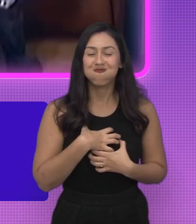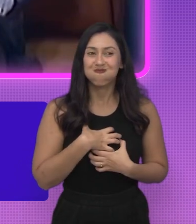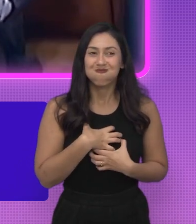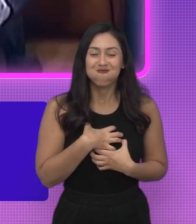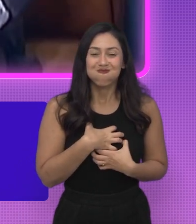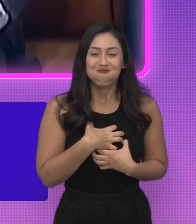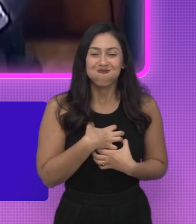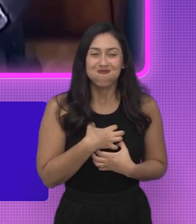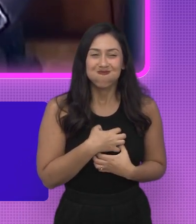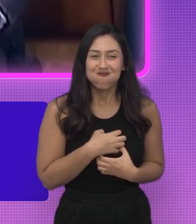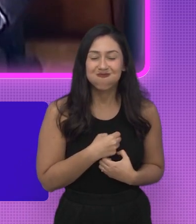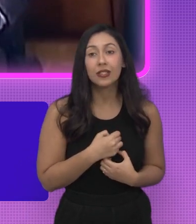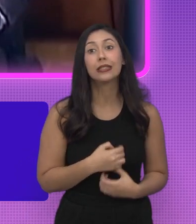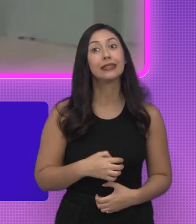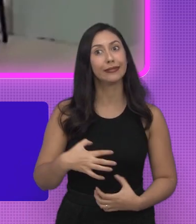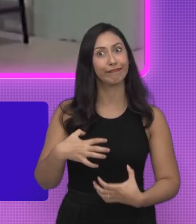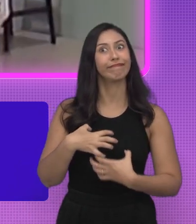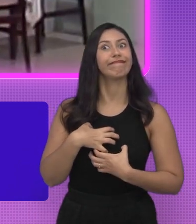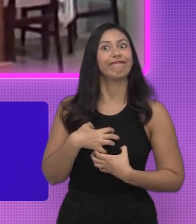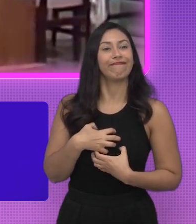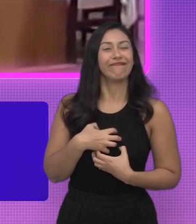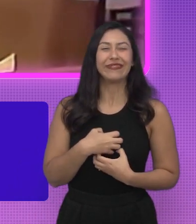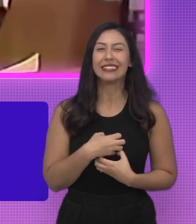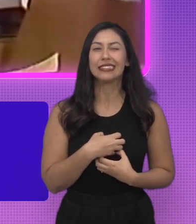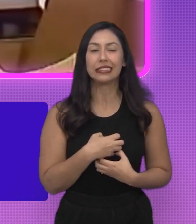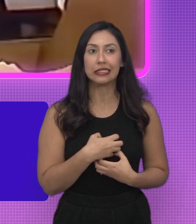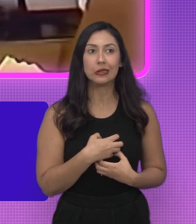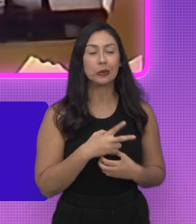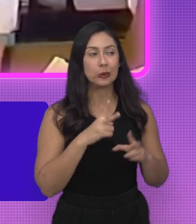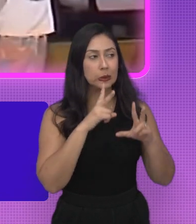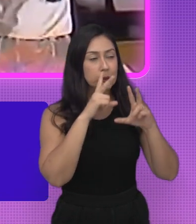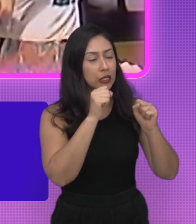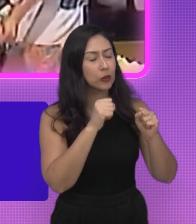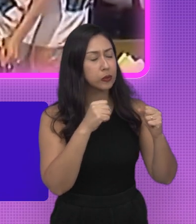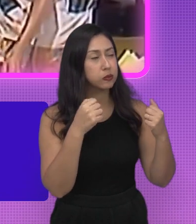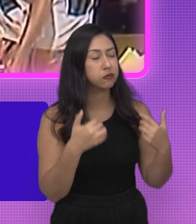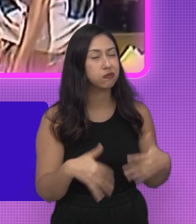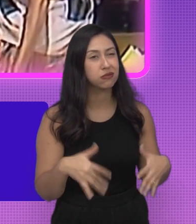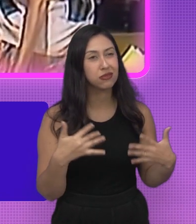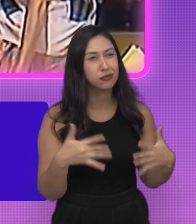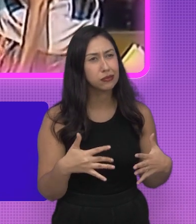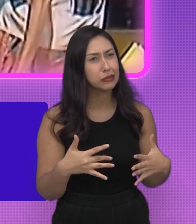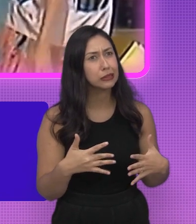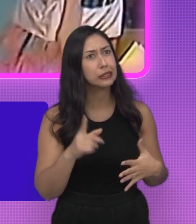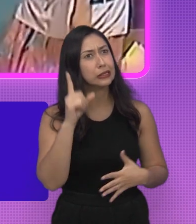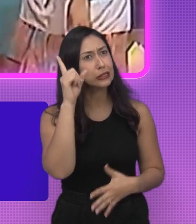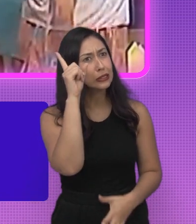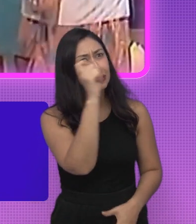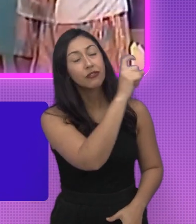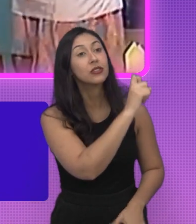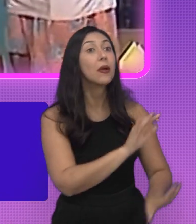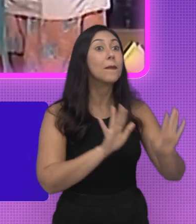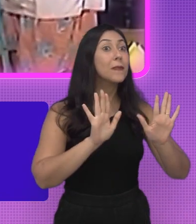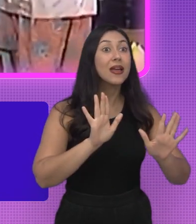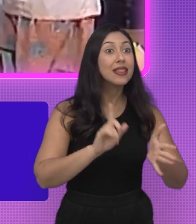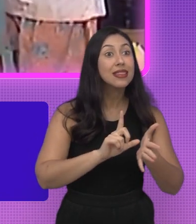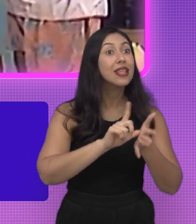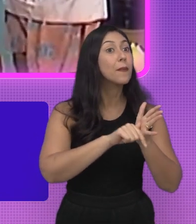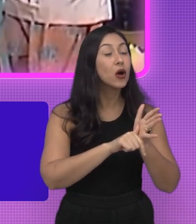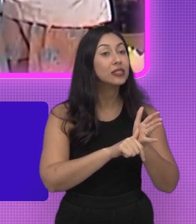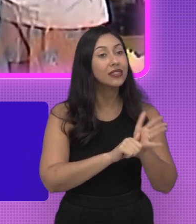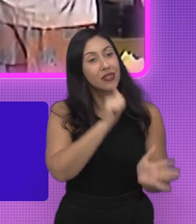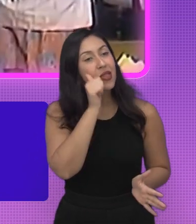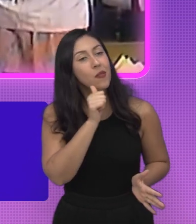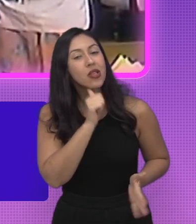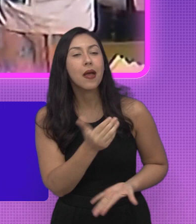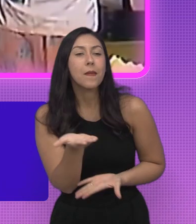tipo, super... A bad bate, assim. A bad bate. Ele fica com uma bad super forte, tipo, cara... Que pesado. Só que daí, em seguida,